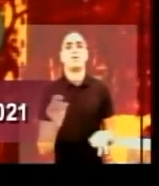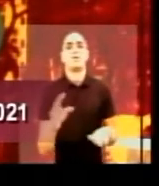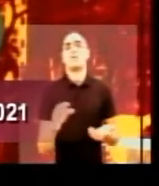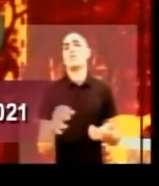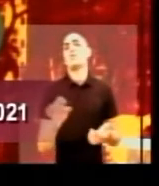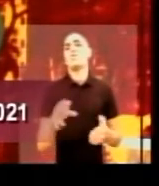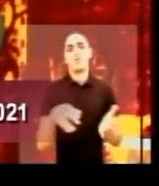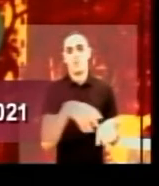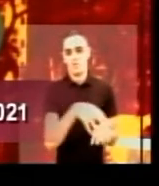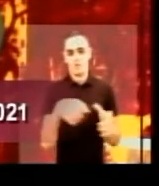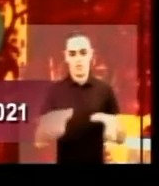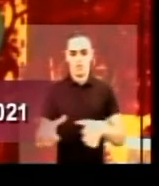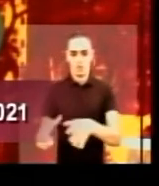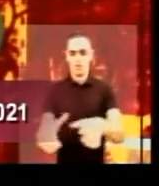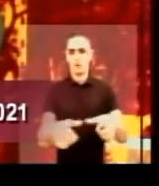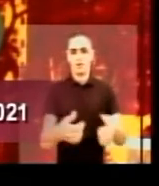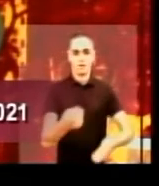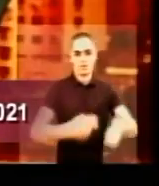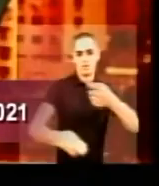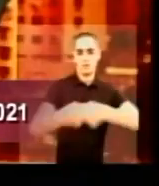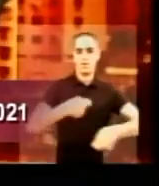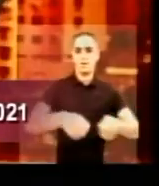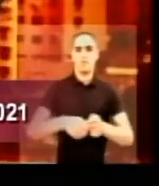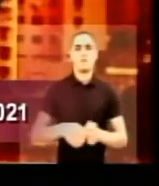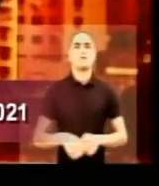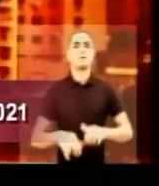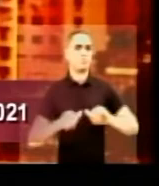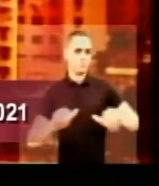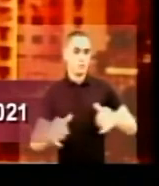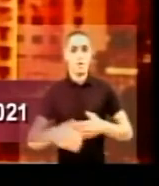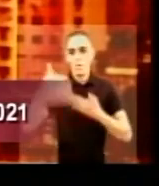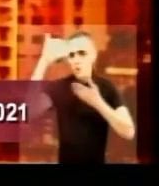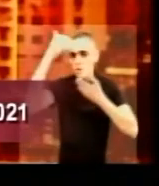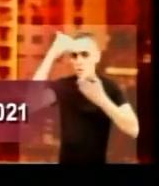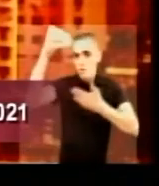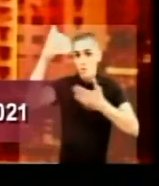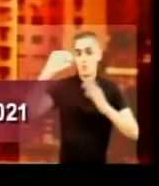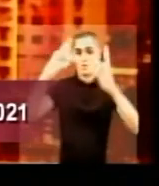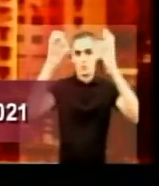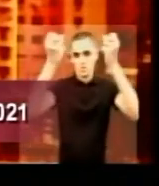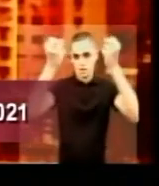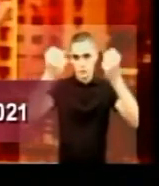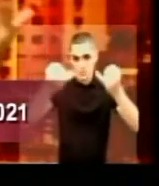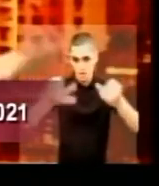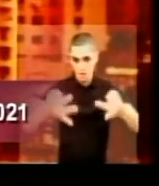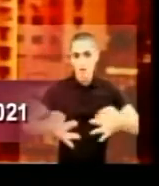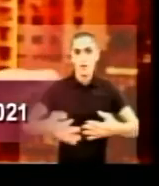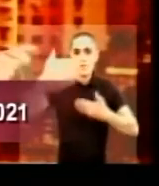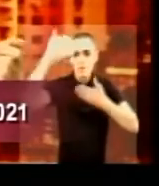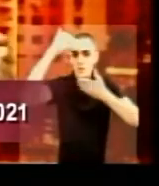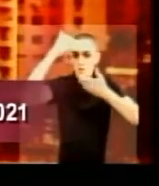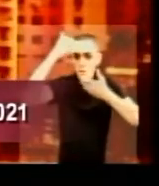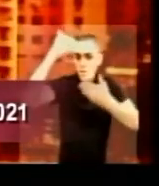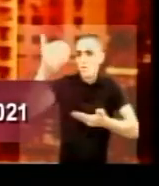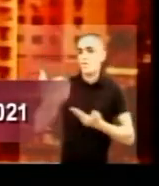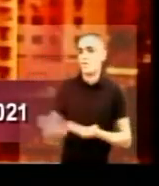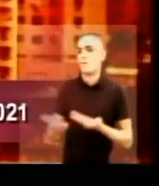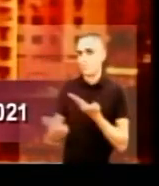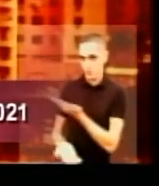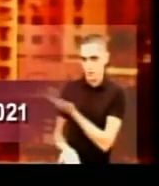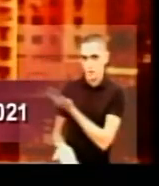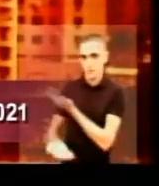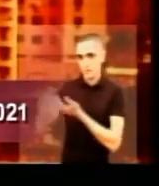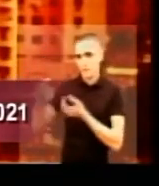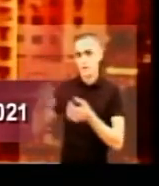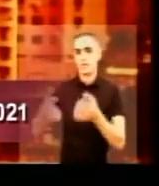apenas estabelecimentos comerciais. Muito obrigada pelos esclarecimentos, Miriam. Muito obrigada pelos esclarecimentos, Dr.